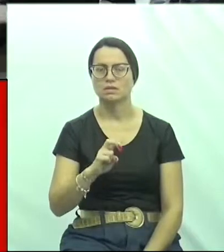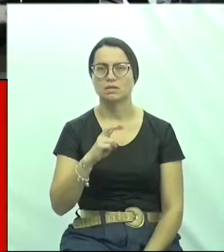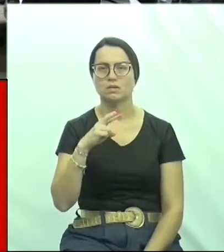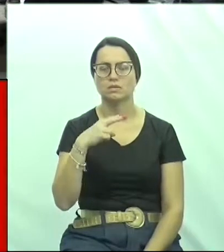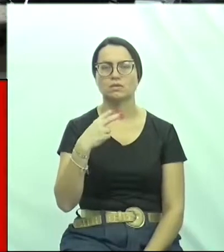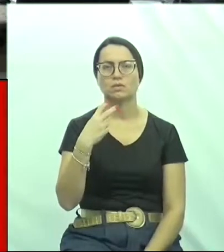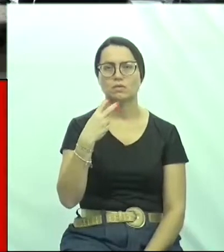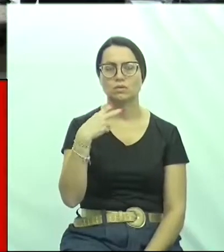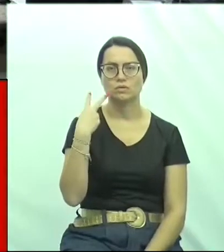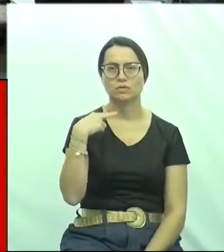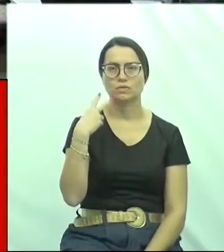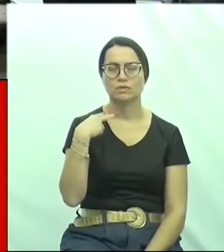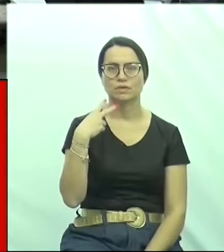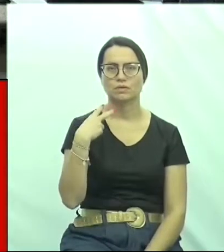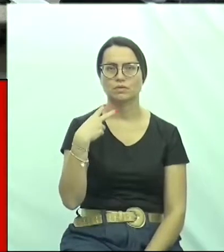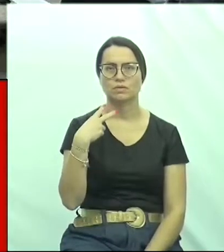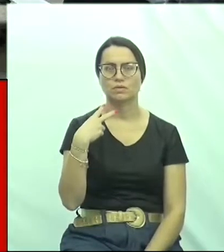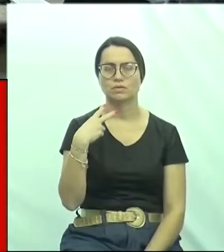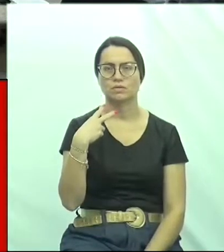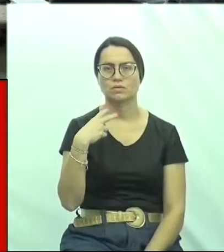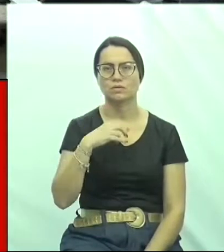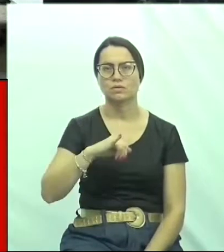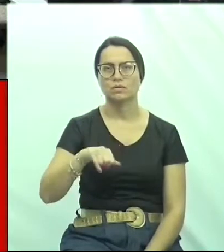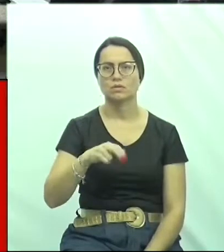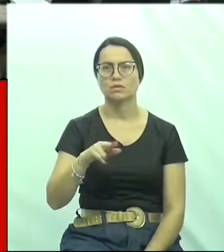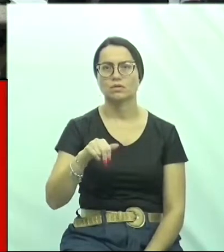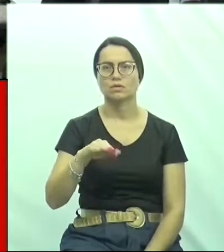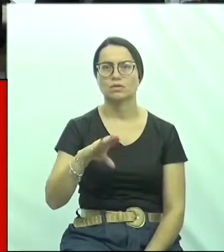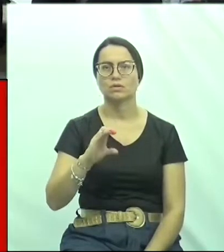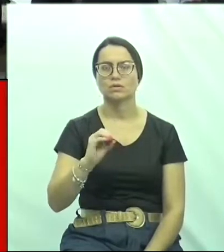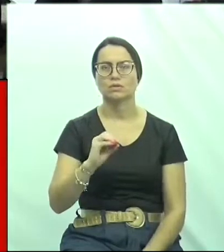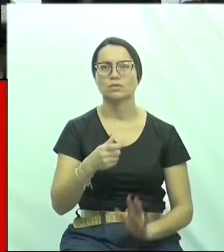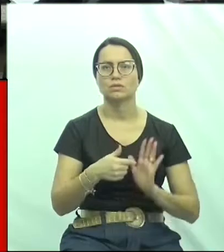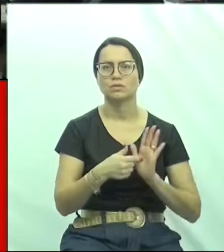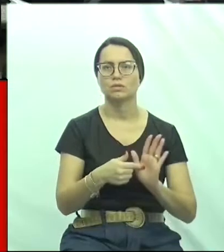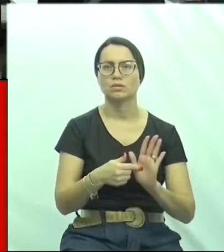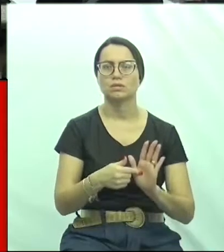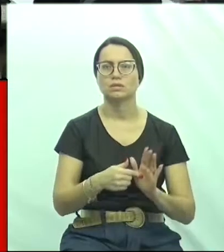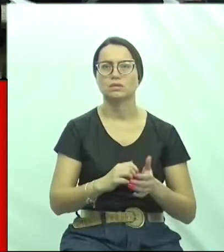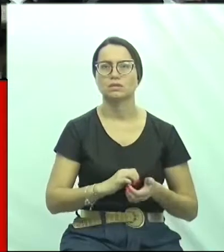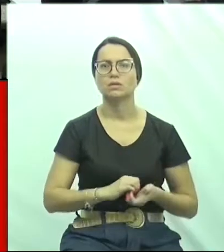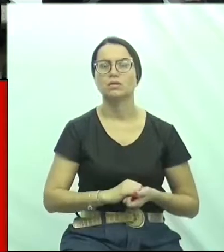675/22, de autoria do vereador Júlio Kaminski. Indicação número